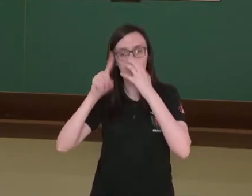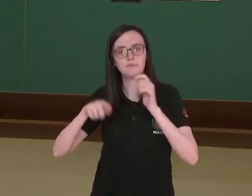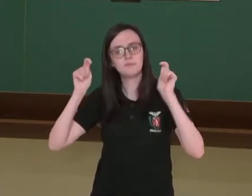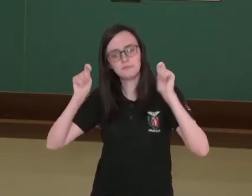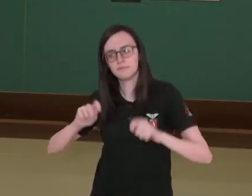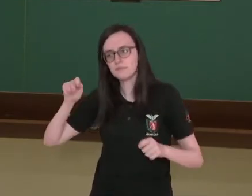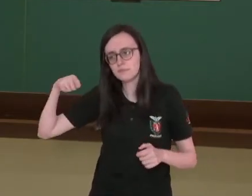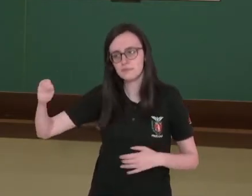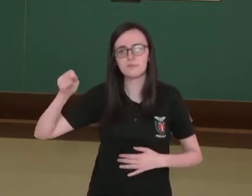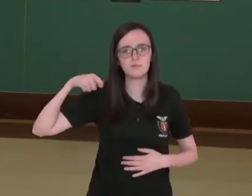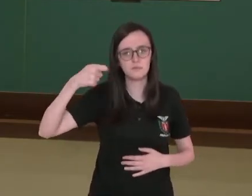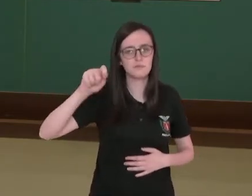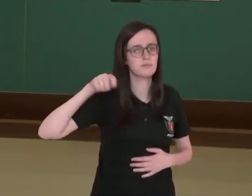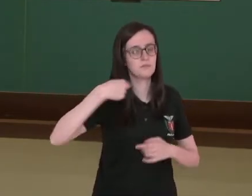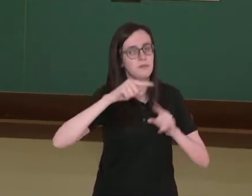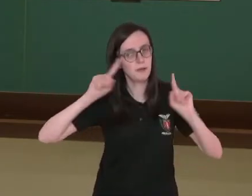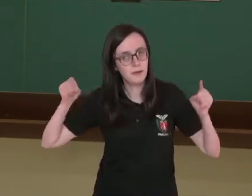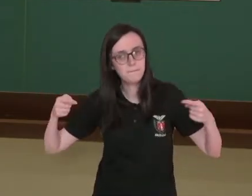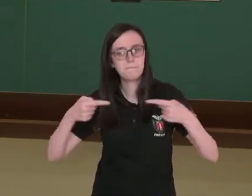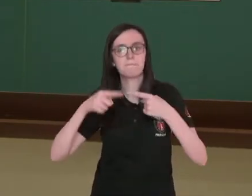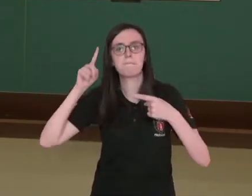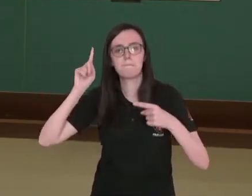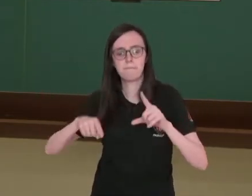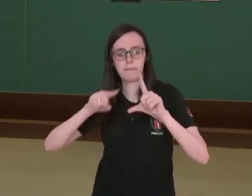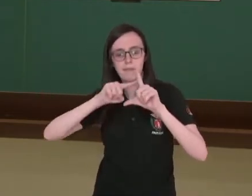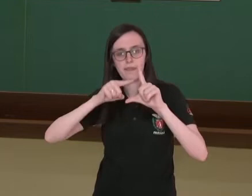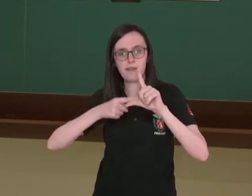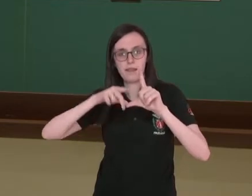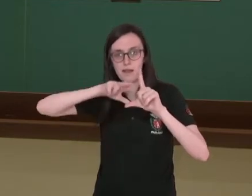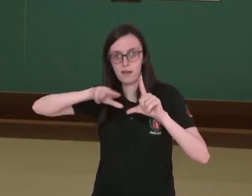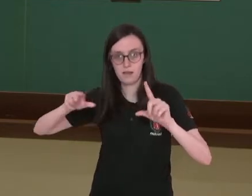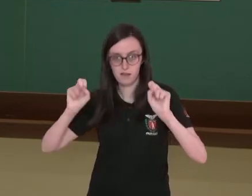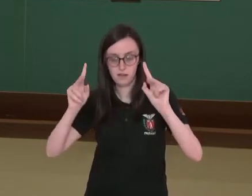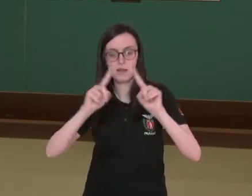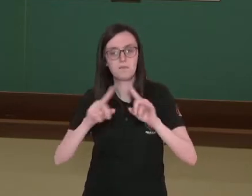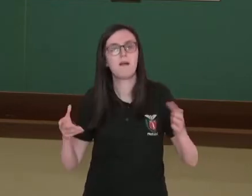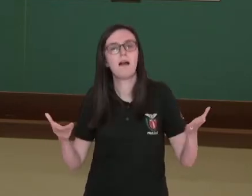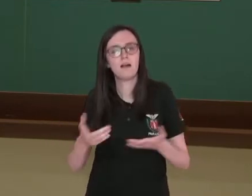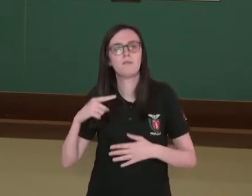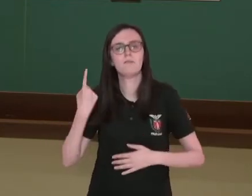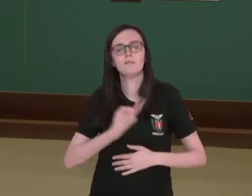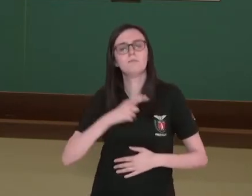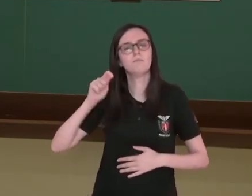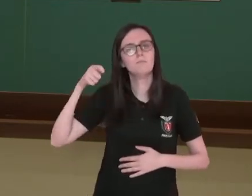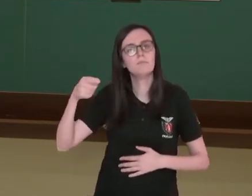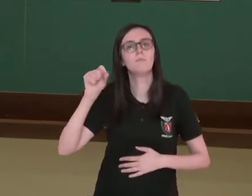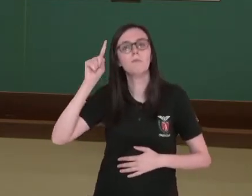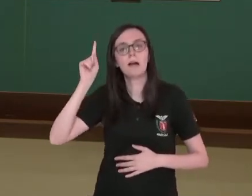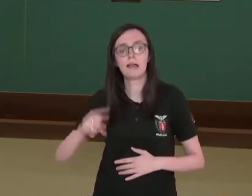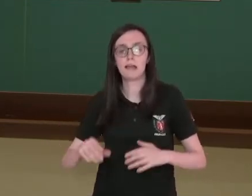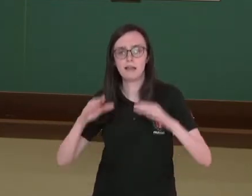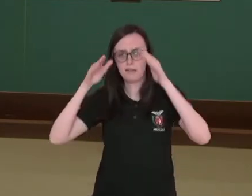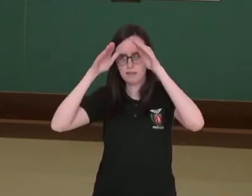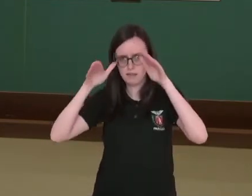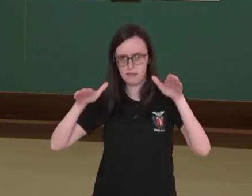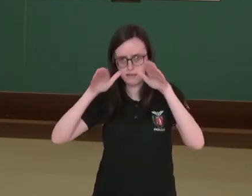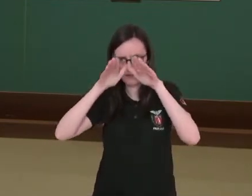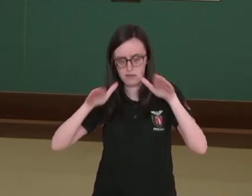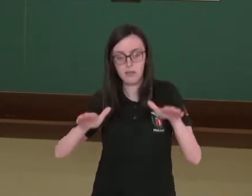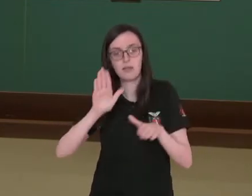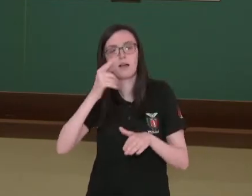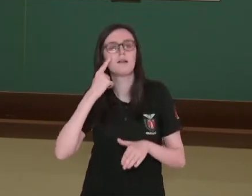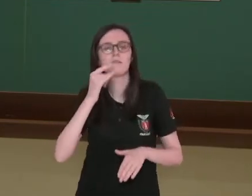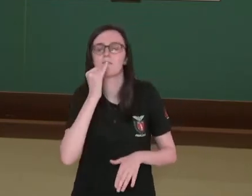ser nomeado de acordo com os seus ângulos, tá bom? Mas agora estamos falando dos lados, tá? Então,